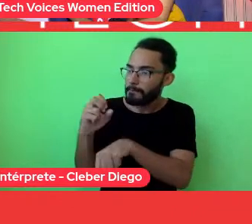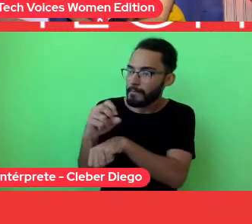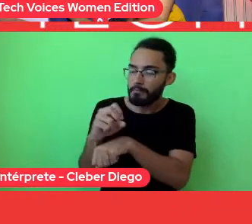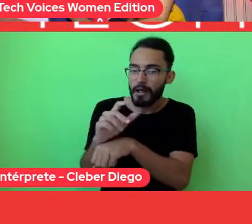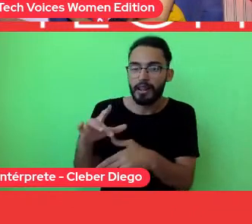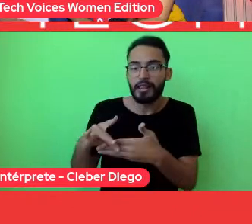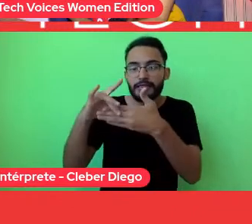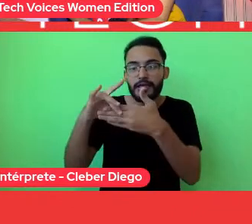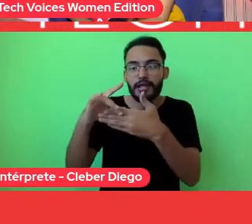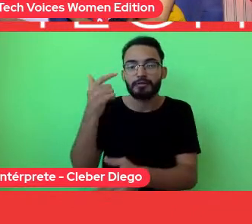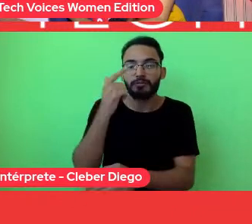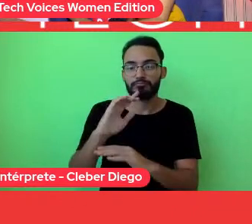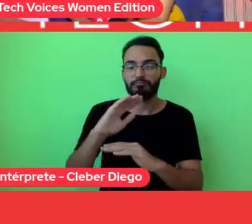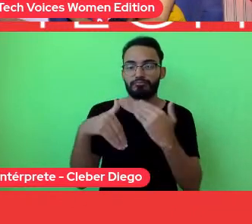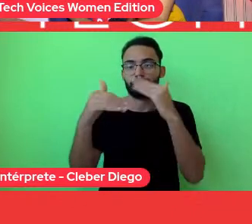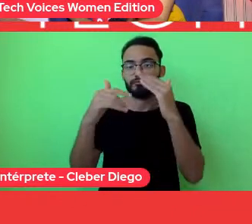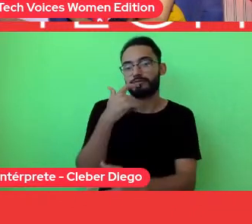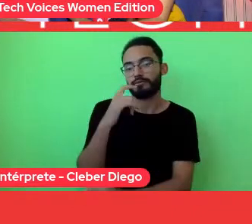liderança aqui na C&T.